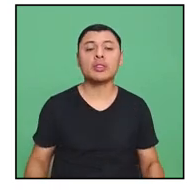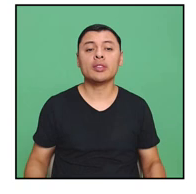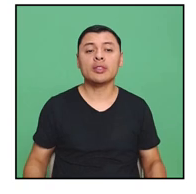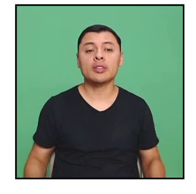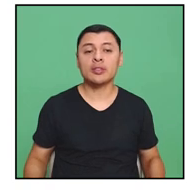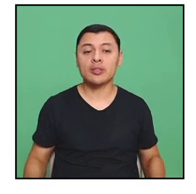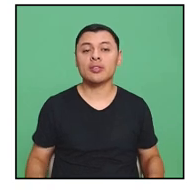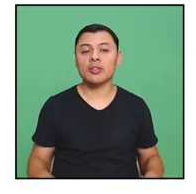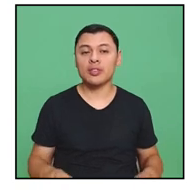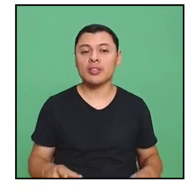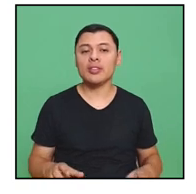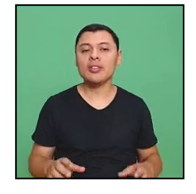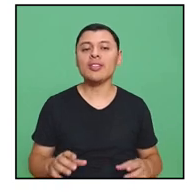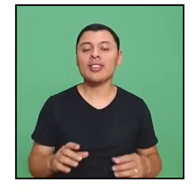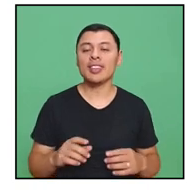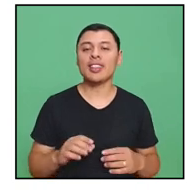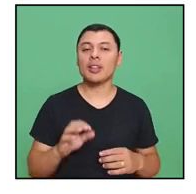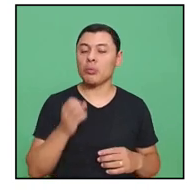Bacana a introdução.